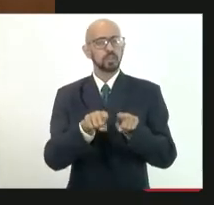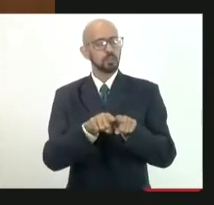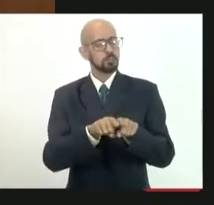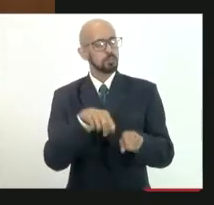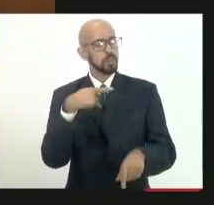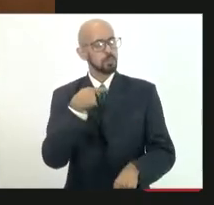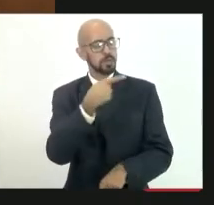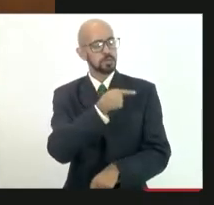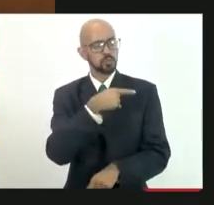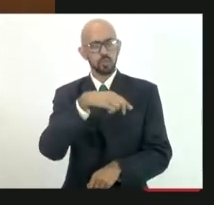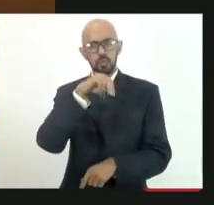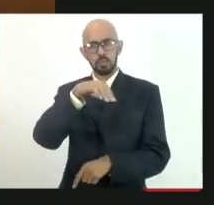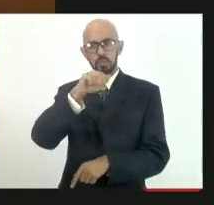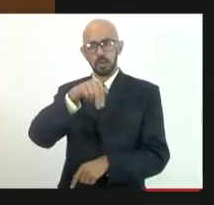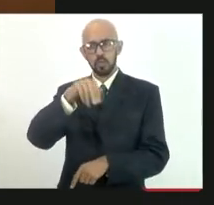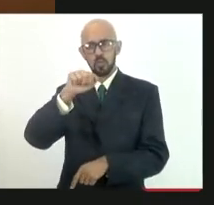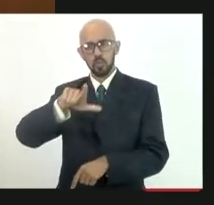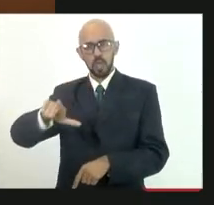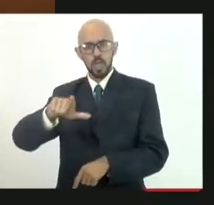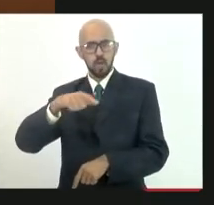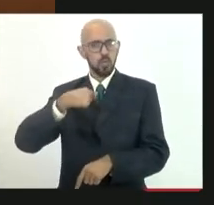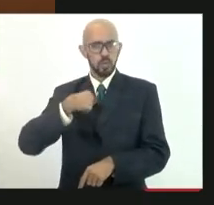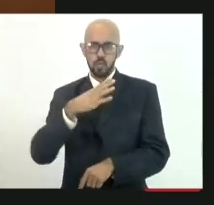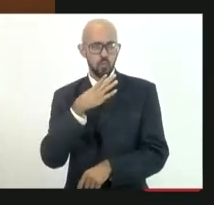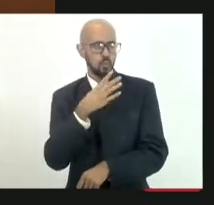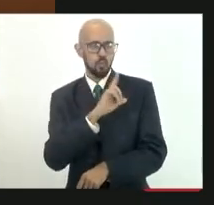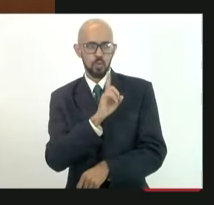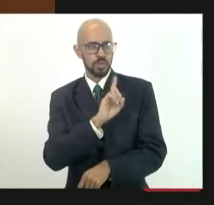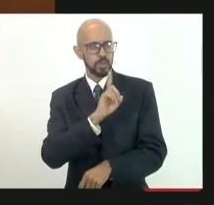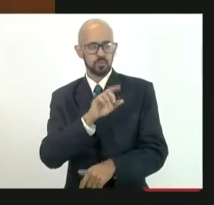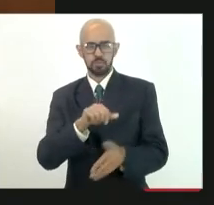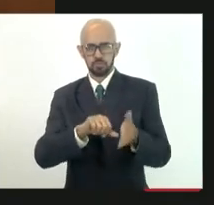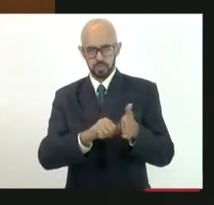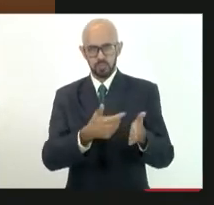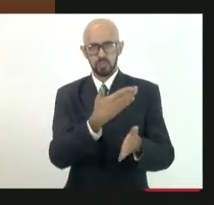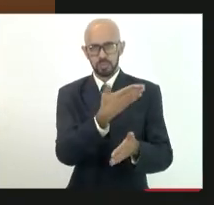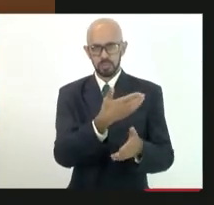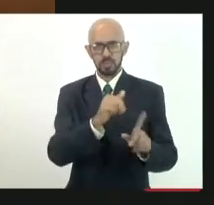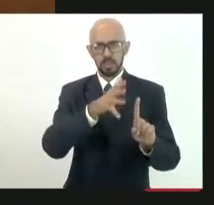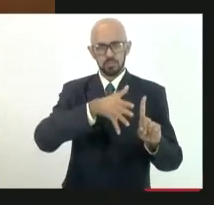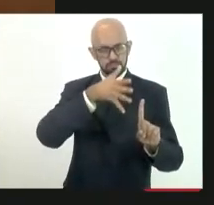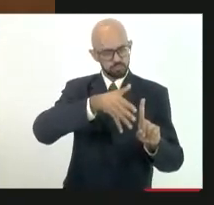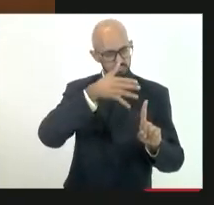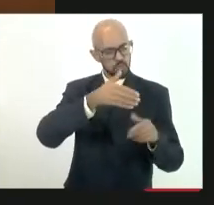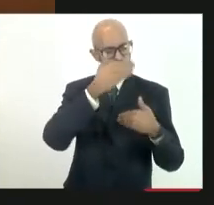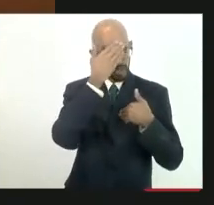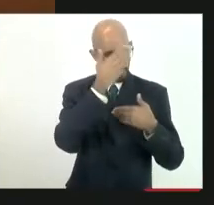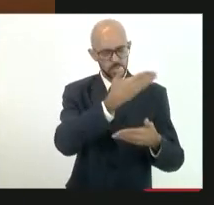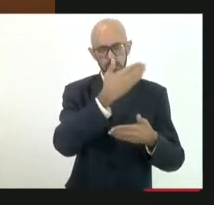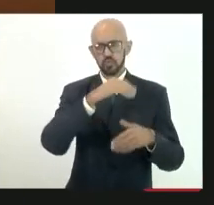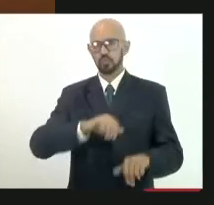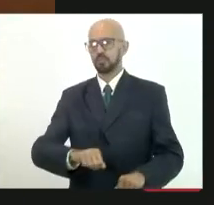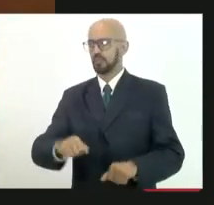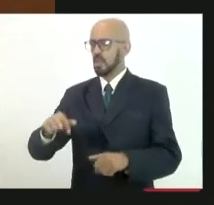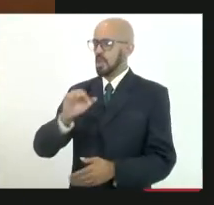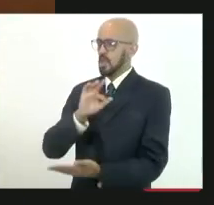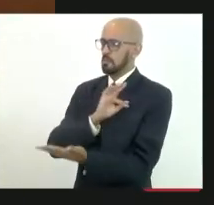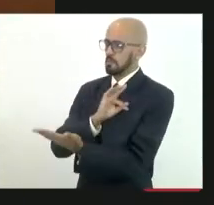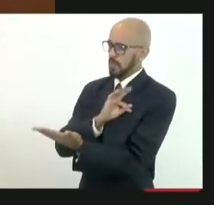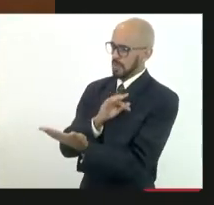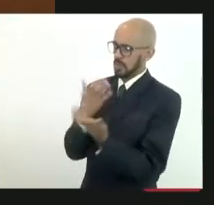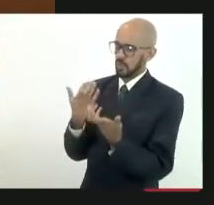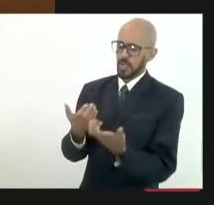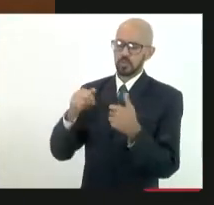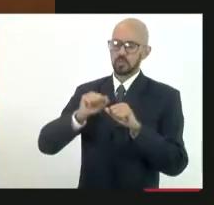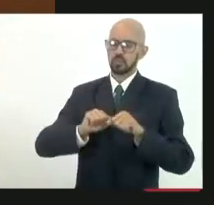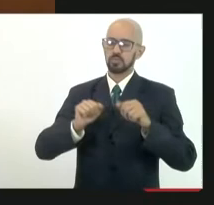Manuel Ribeiro, que eu não conheci, cuja presença e exposição também aqui agradeço. Deputada Marta Rocha, eu quero ser